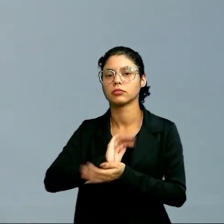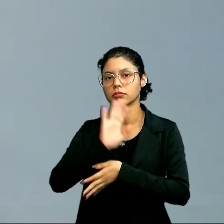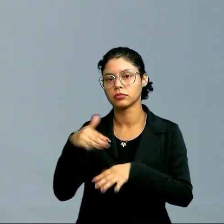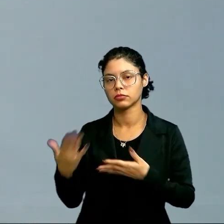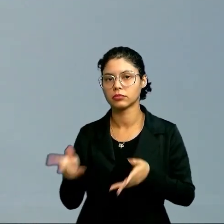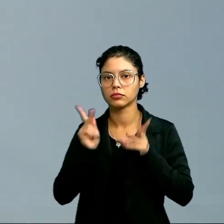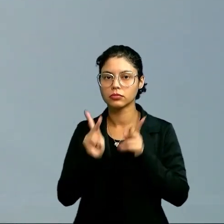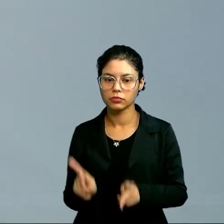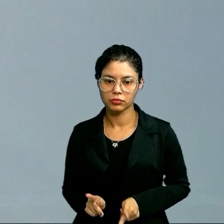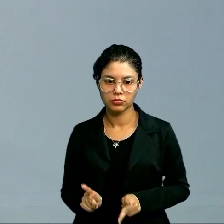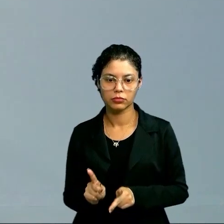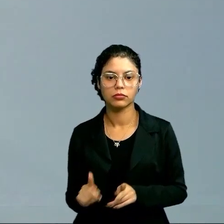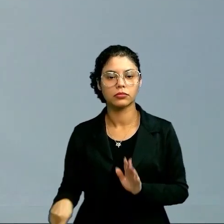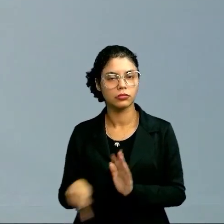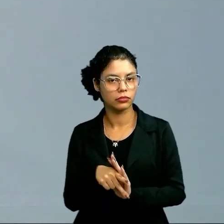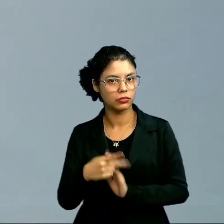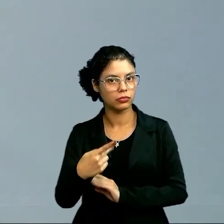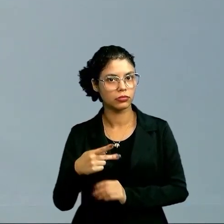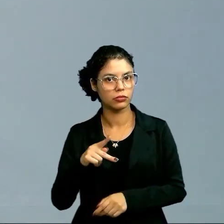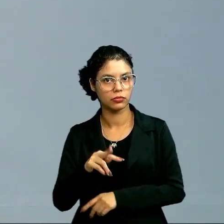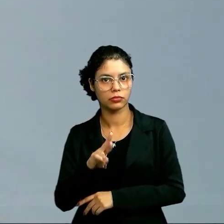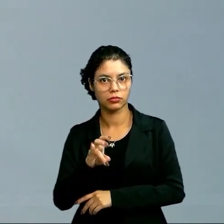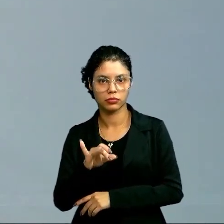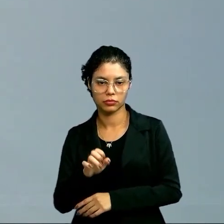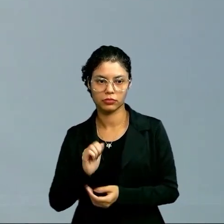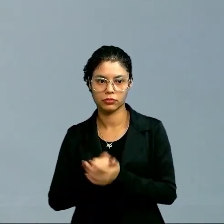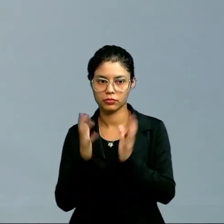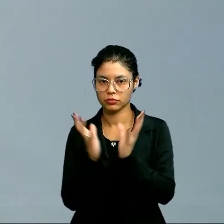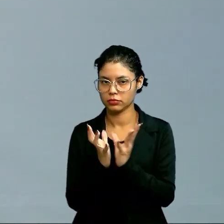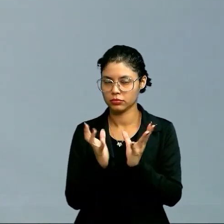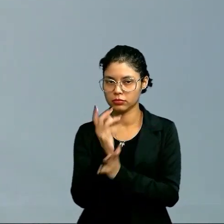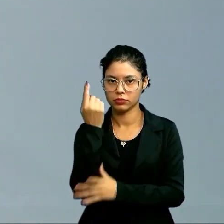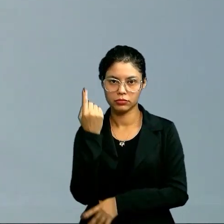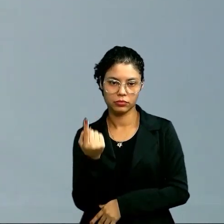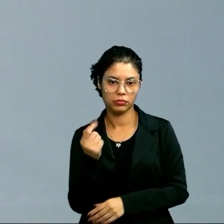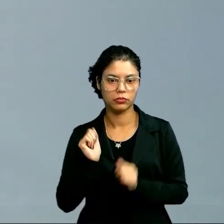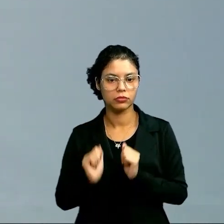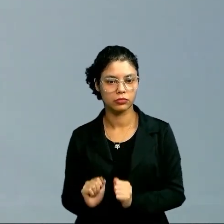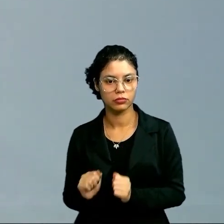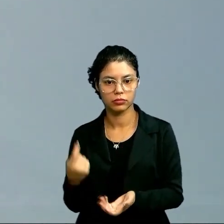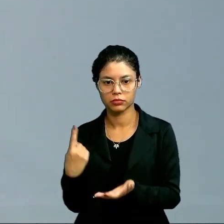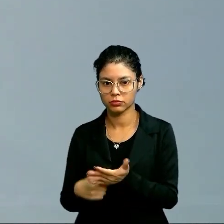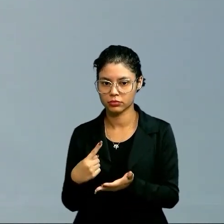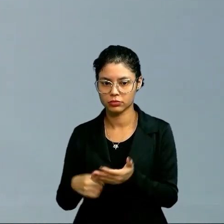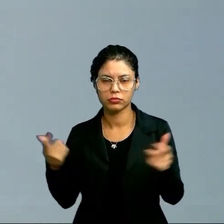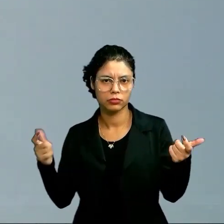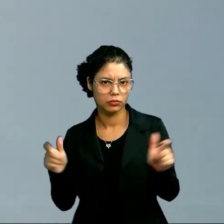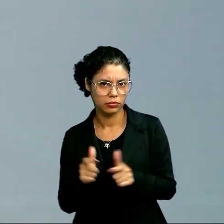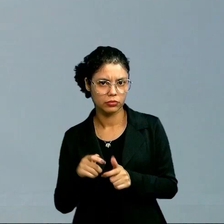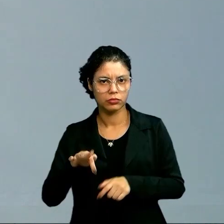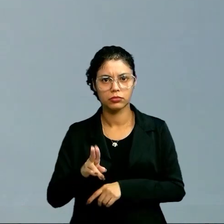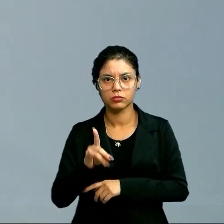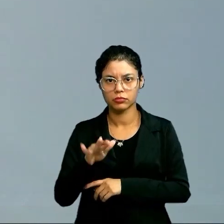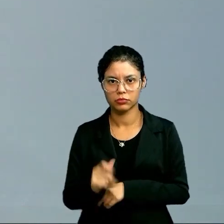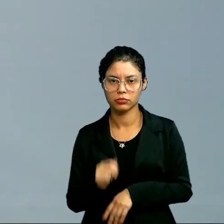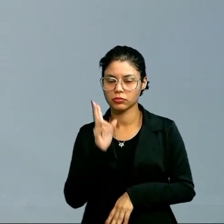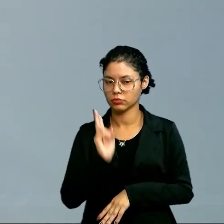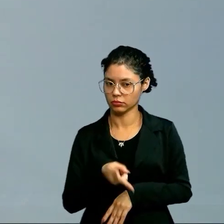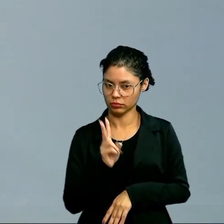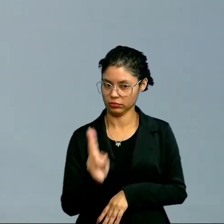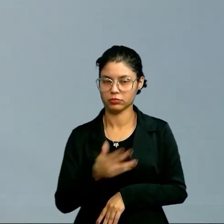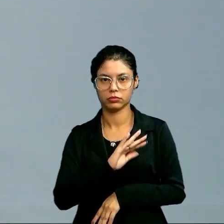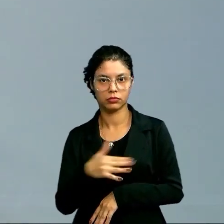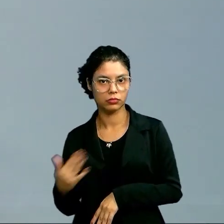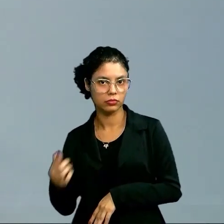de comportamento pré-estabelecido, um grupo pode ser considerado como um grupo minoritário, mesmo quando